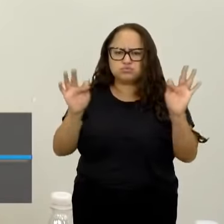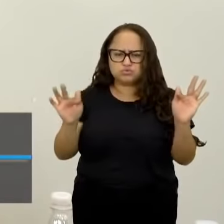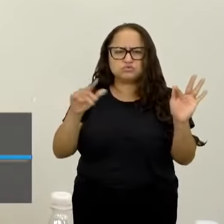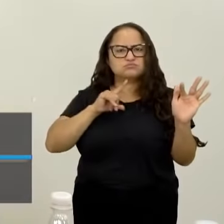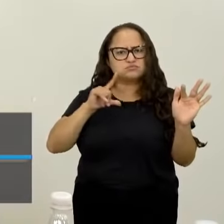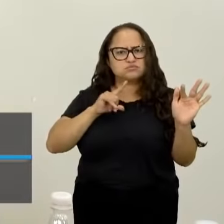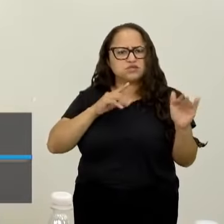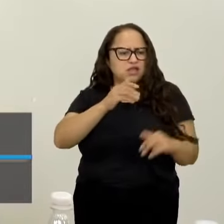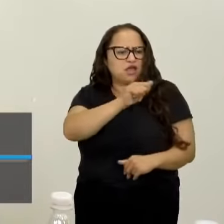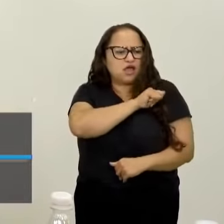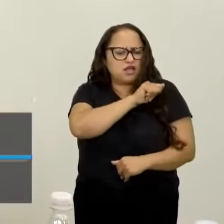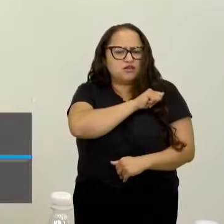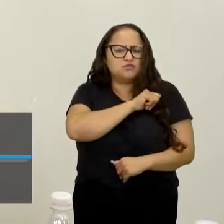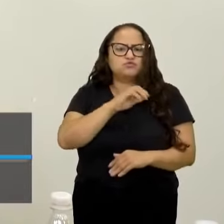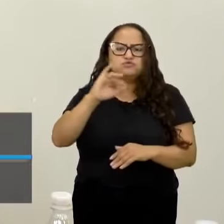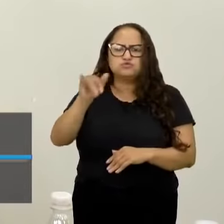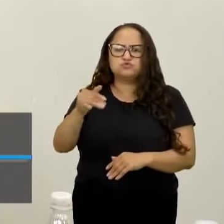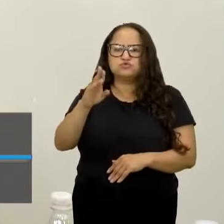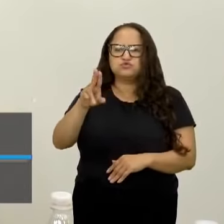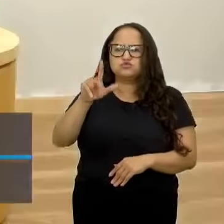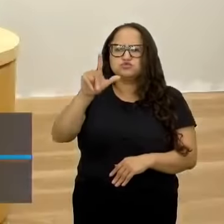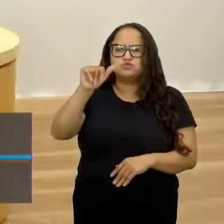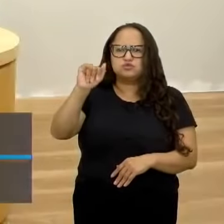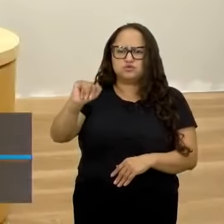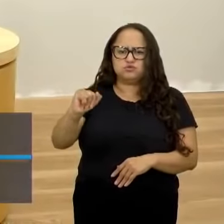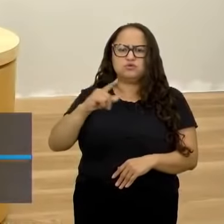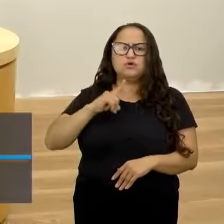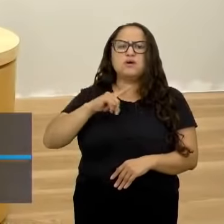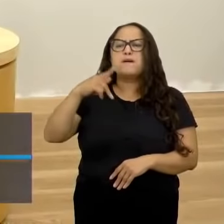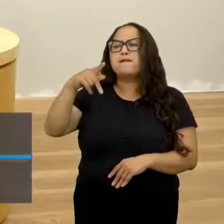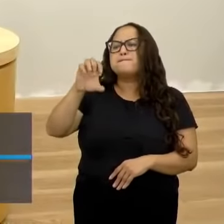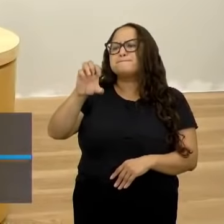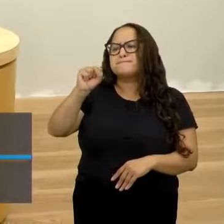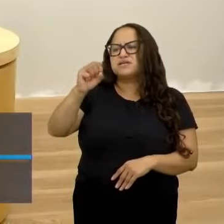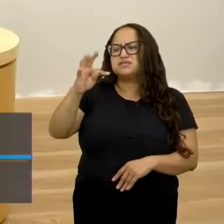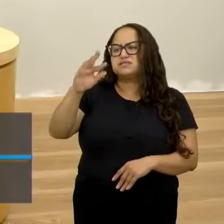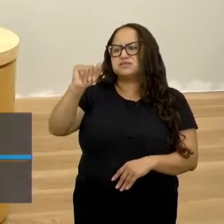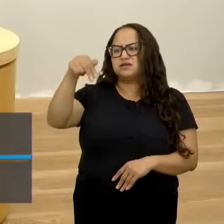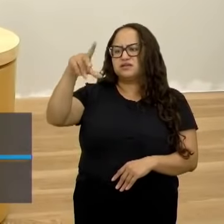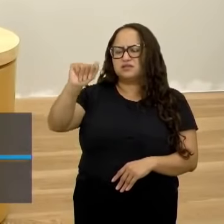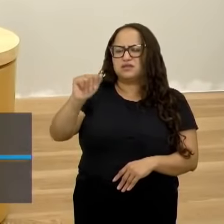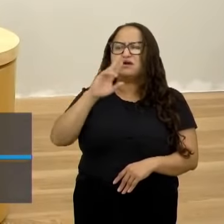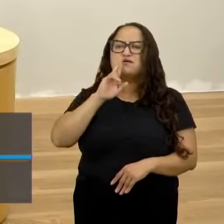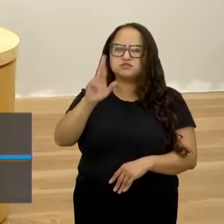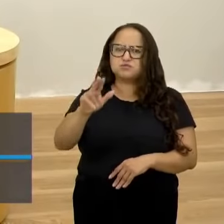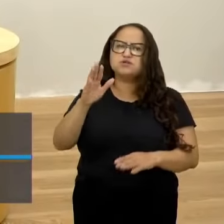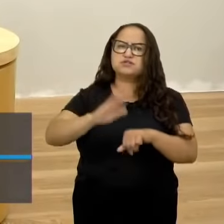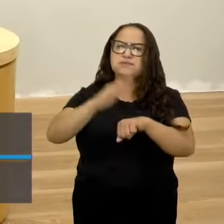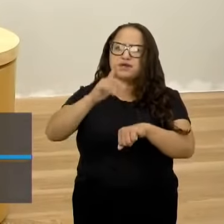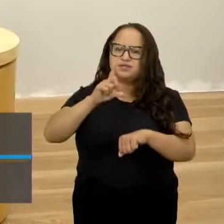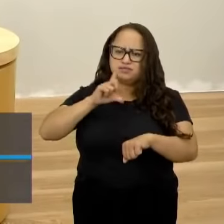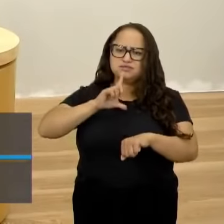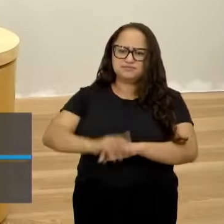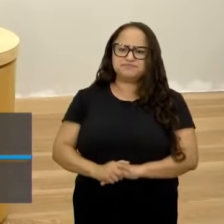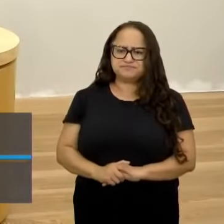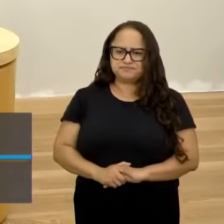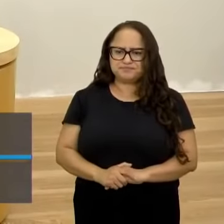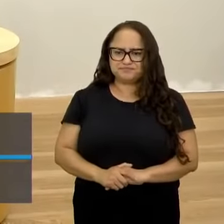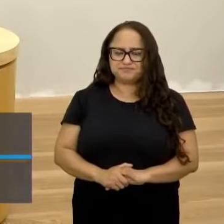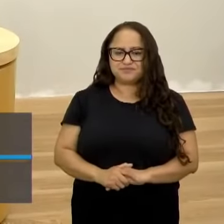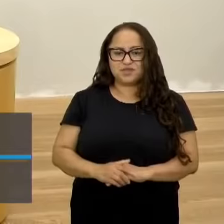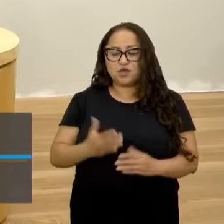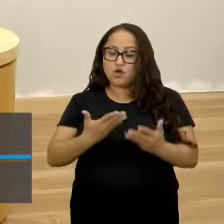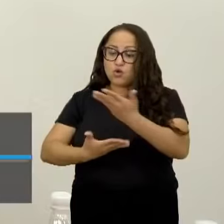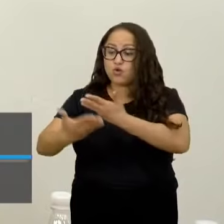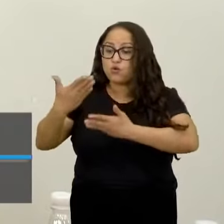são os alunos da Escola Júlio Pestana alunos muito bem Tem mais resposta Subir agora usar